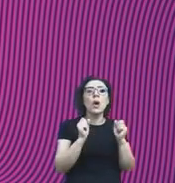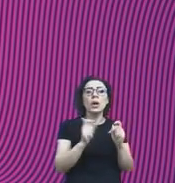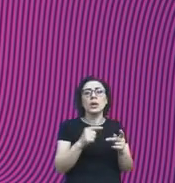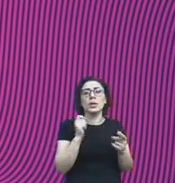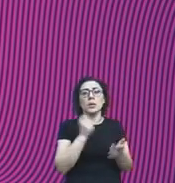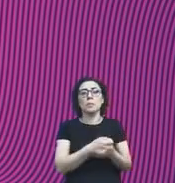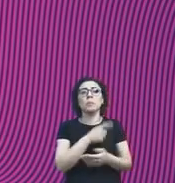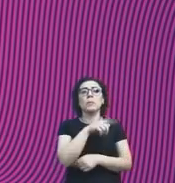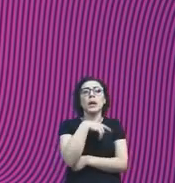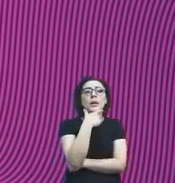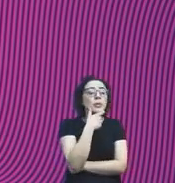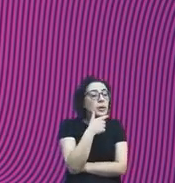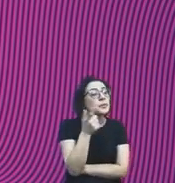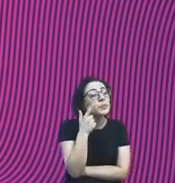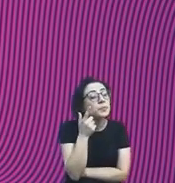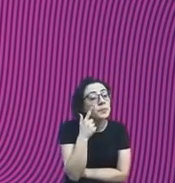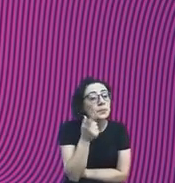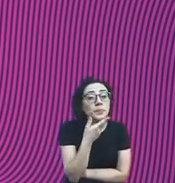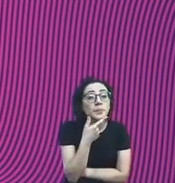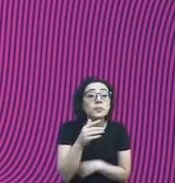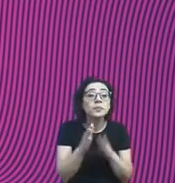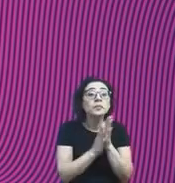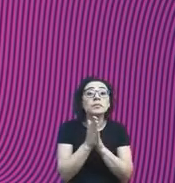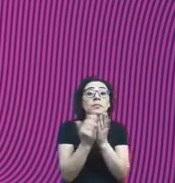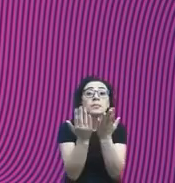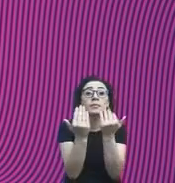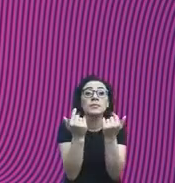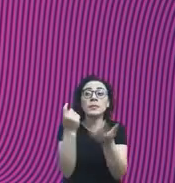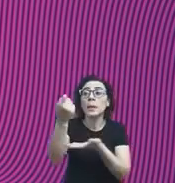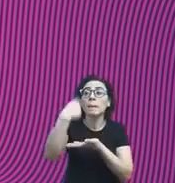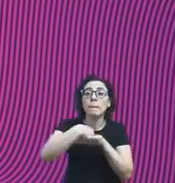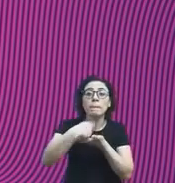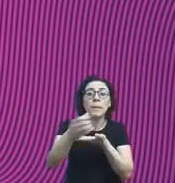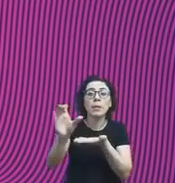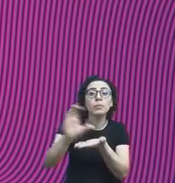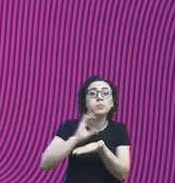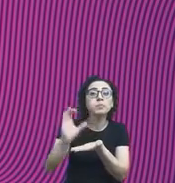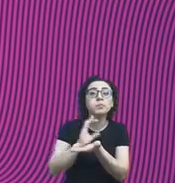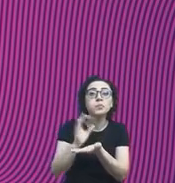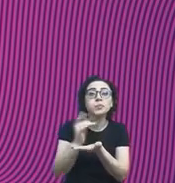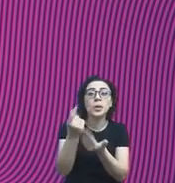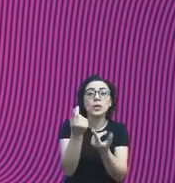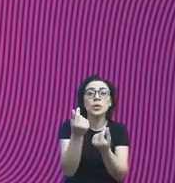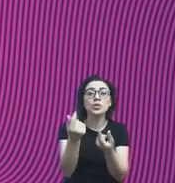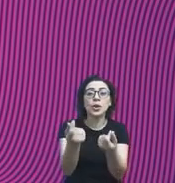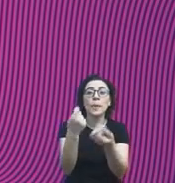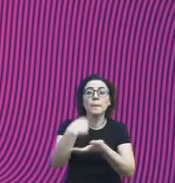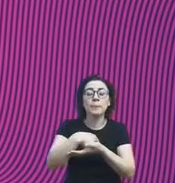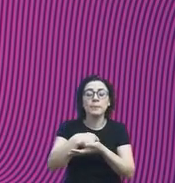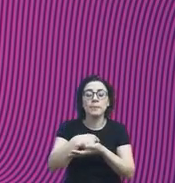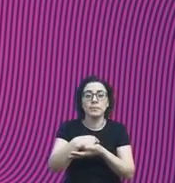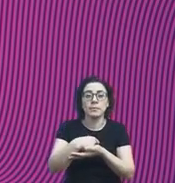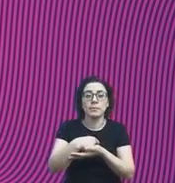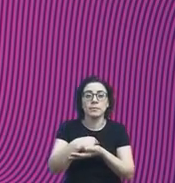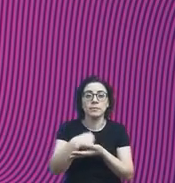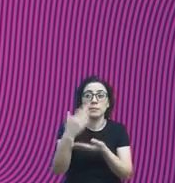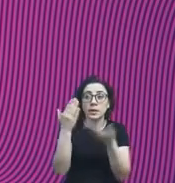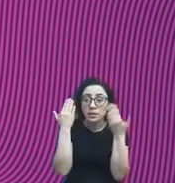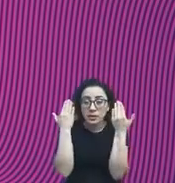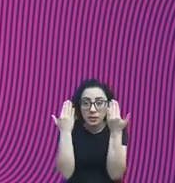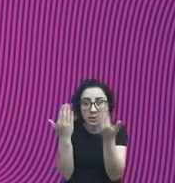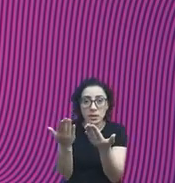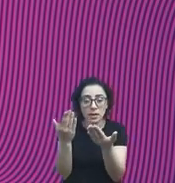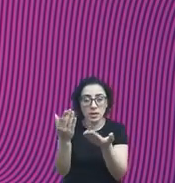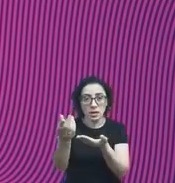entusiasmados para as fontes pagadoras. Fontes pagadoras que não conseguem sair dos